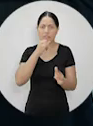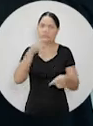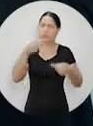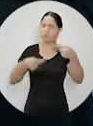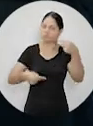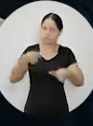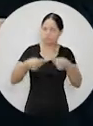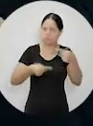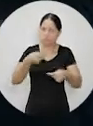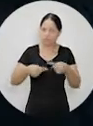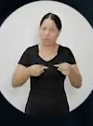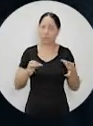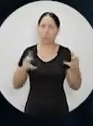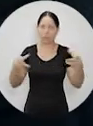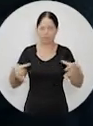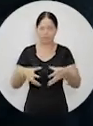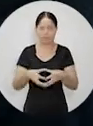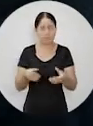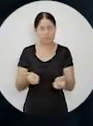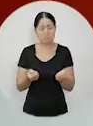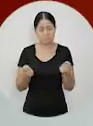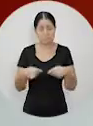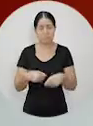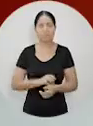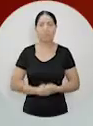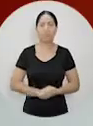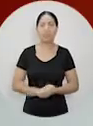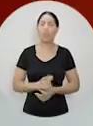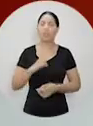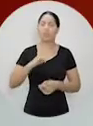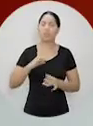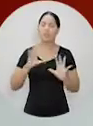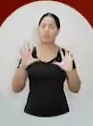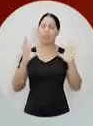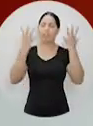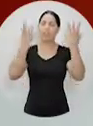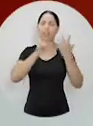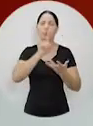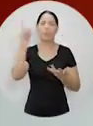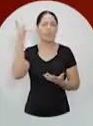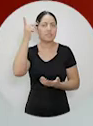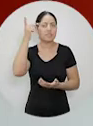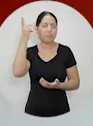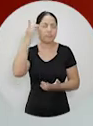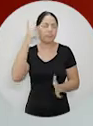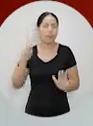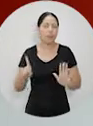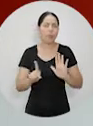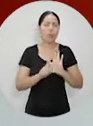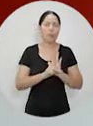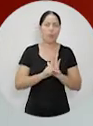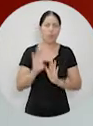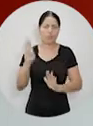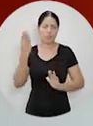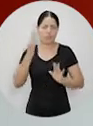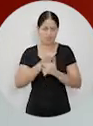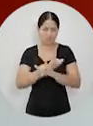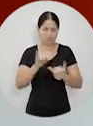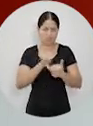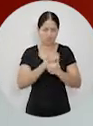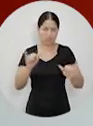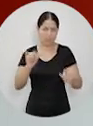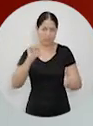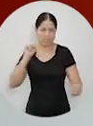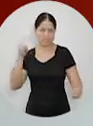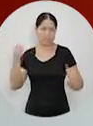problema na mesa e discutir com a sociedade civil é um primeiro passo. Nós tivemos um evento da OAB em São Paulo que falou sobre fake